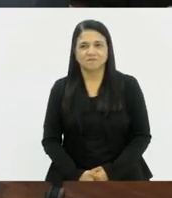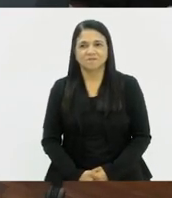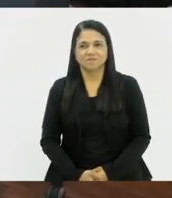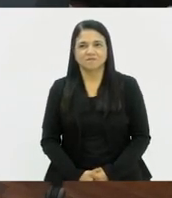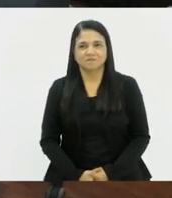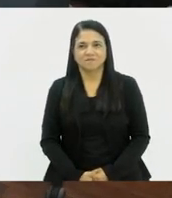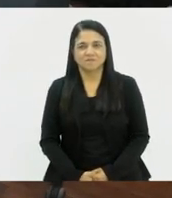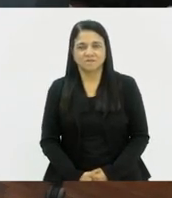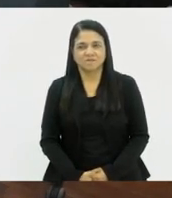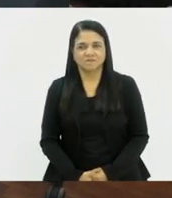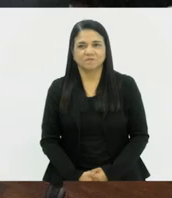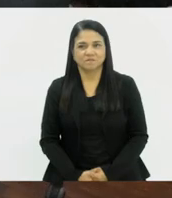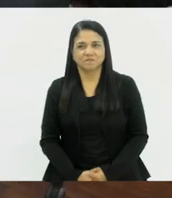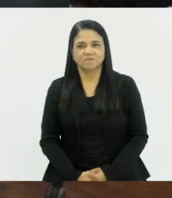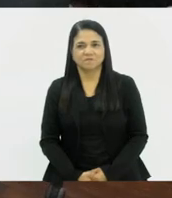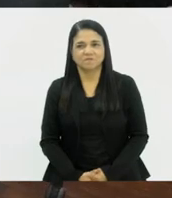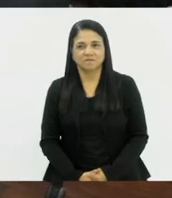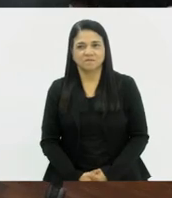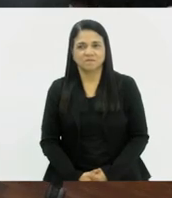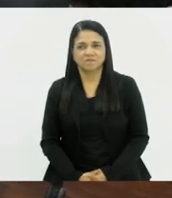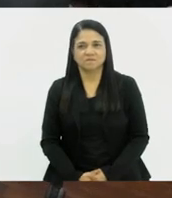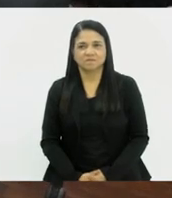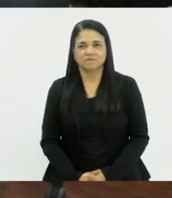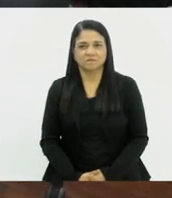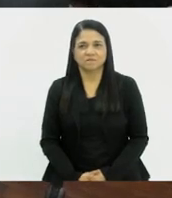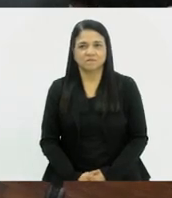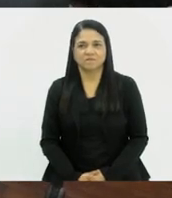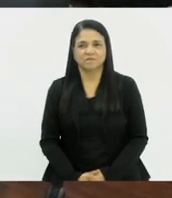vai você toda